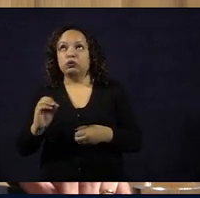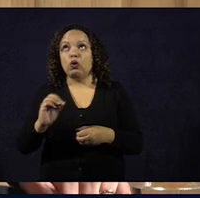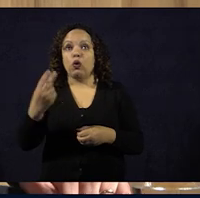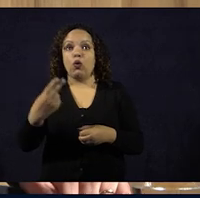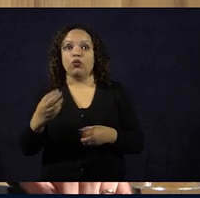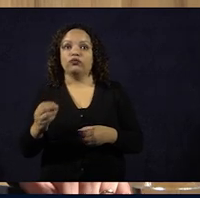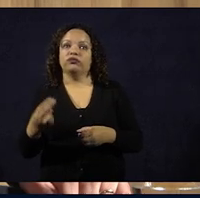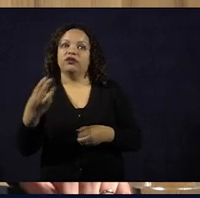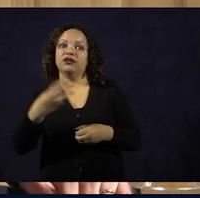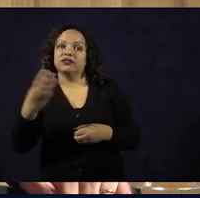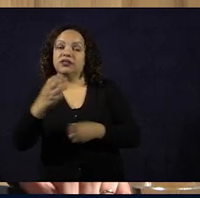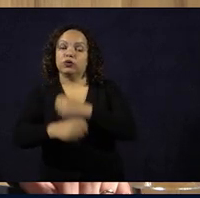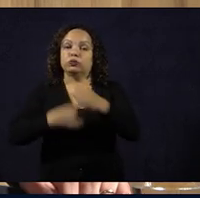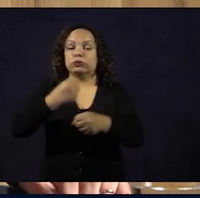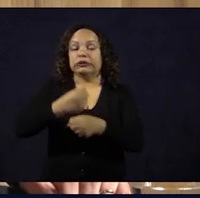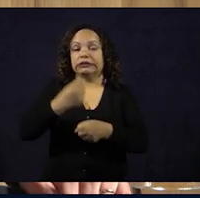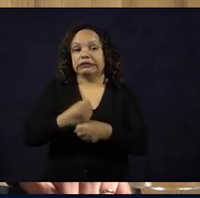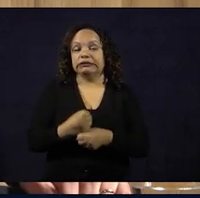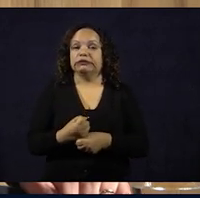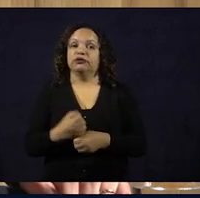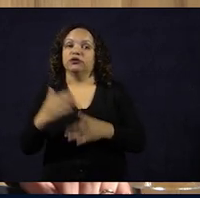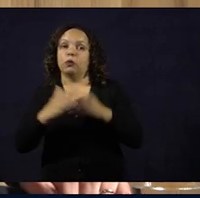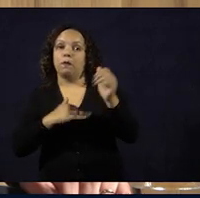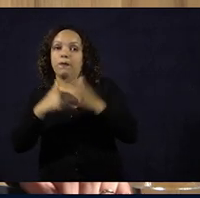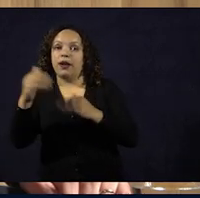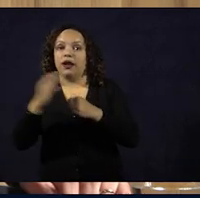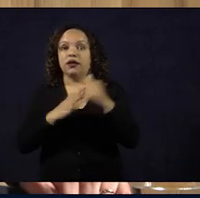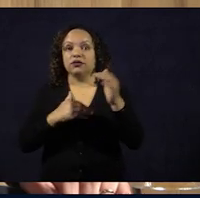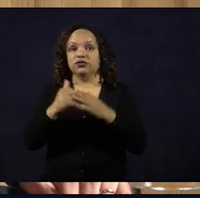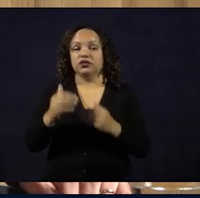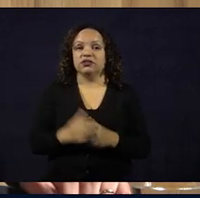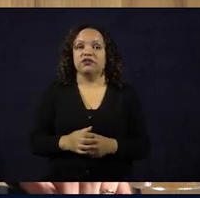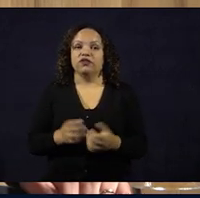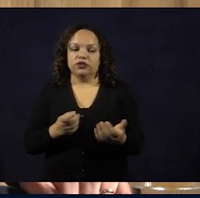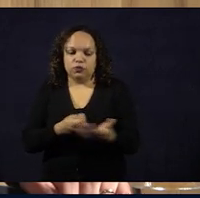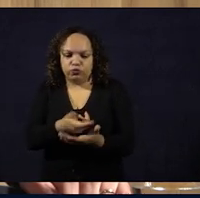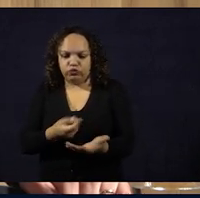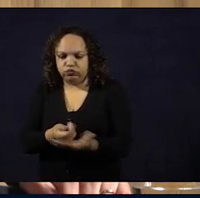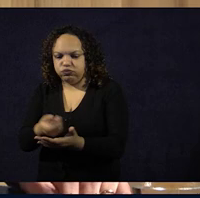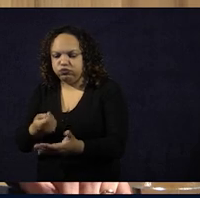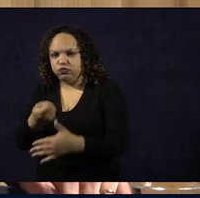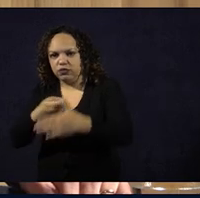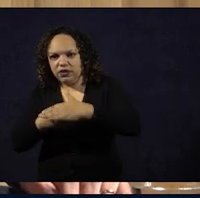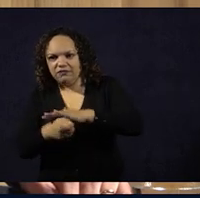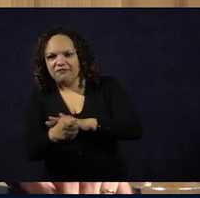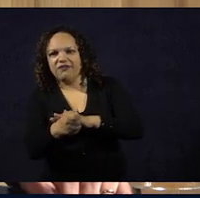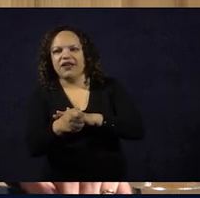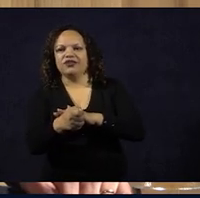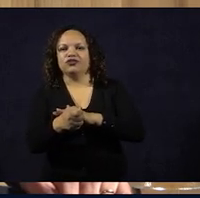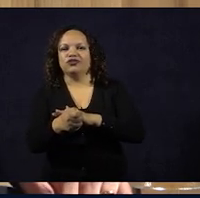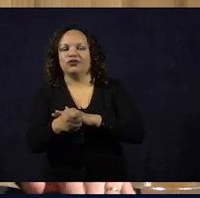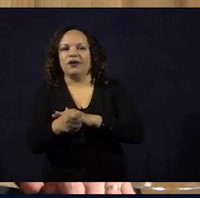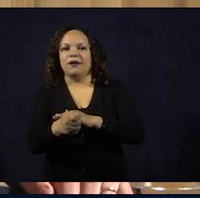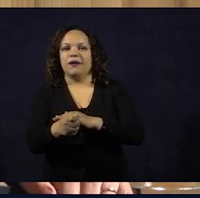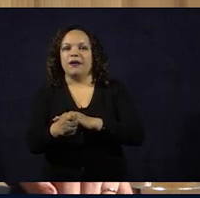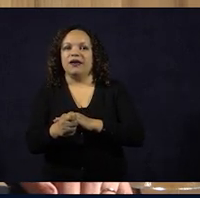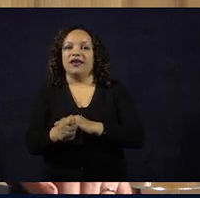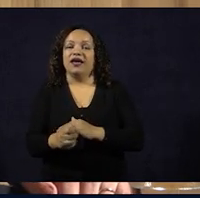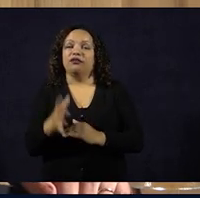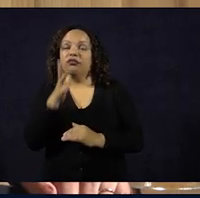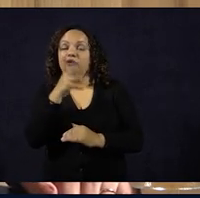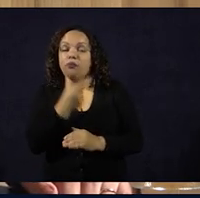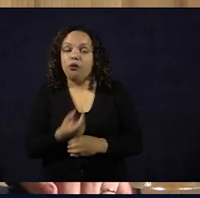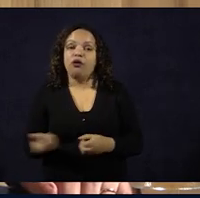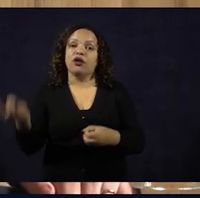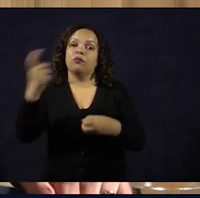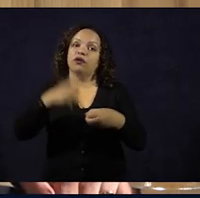com boas práticas Então você tem um período aí aonde você investe sem ter o retorno final né mas o produto em